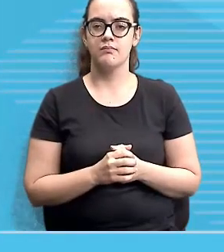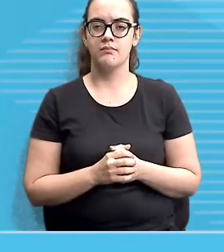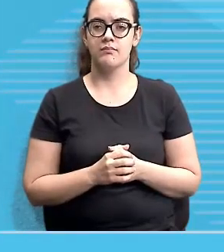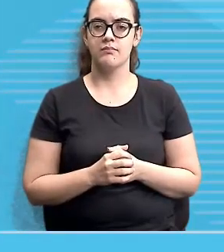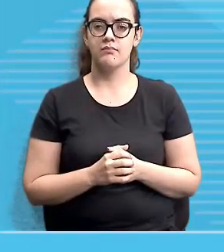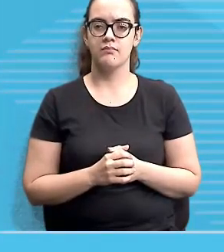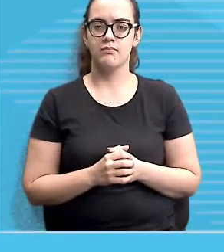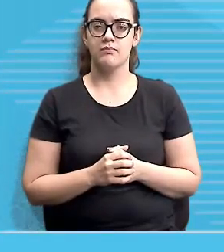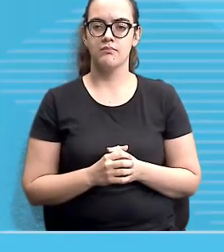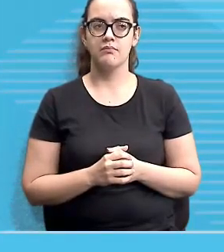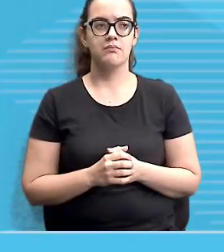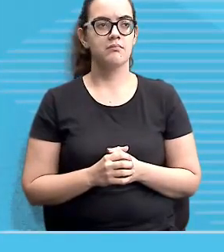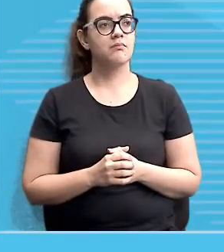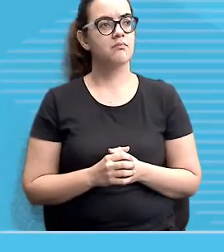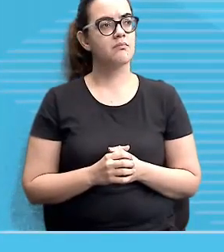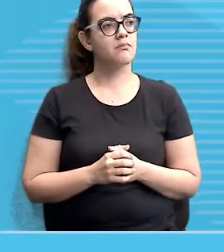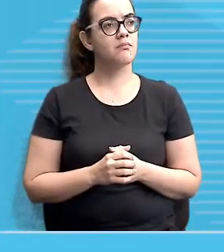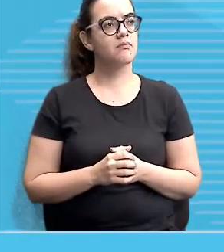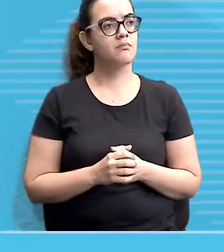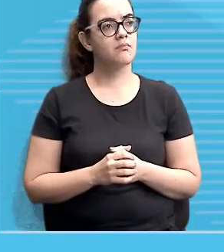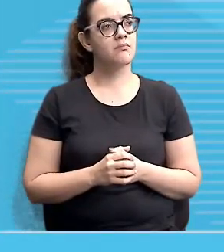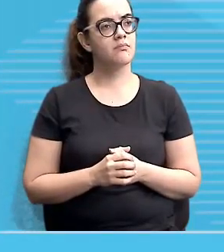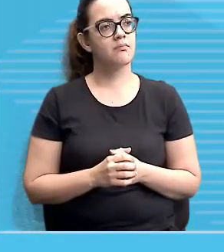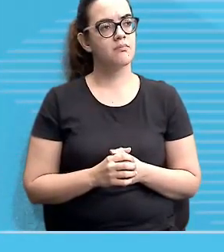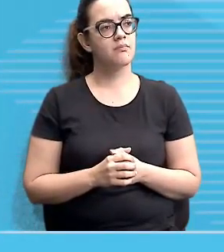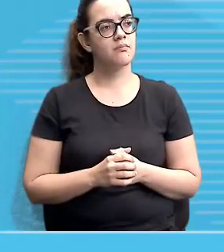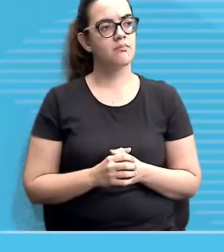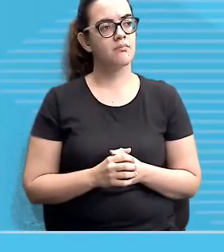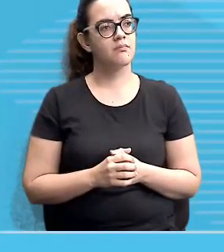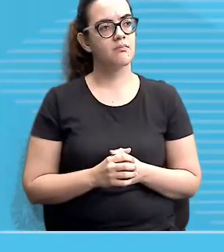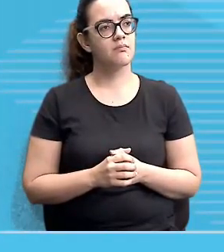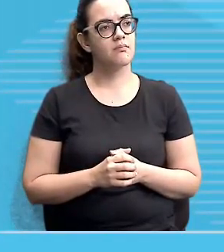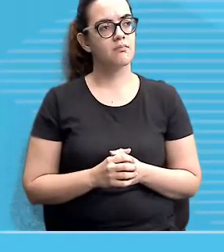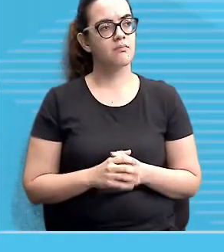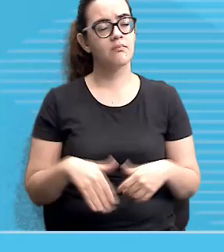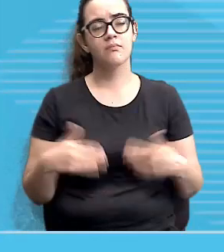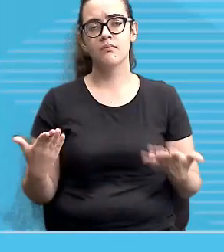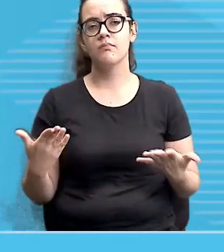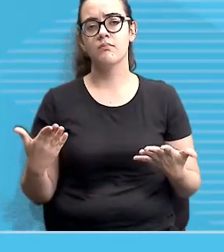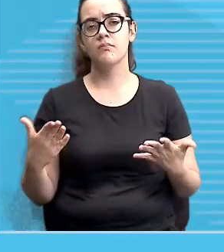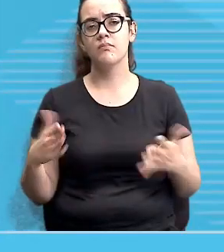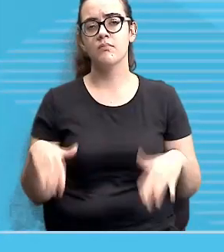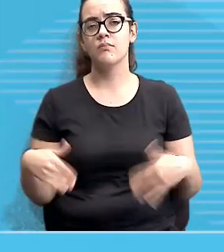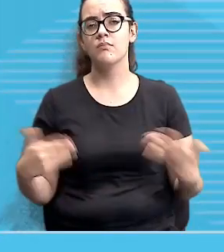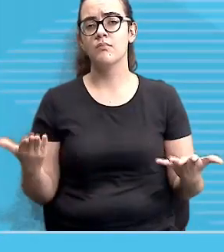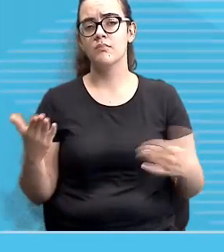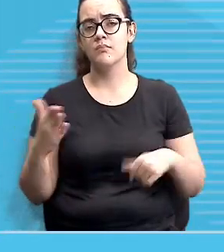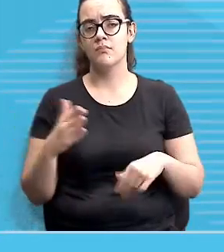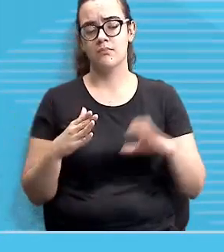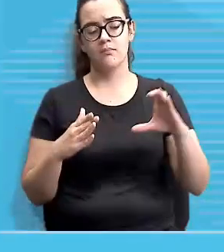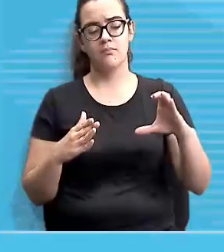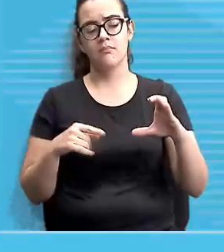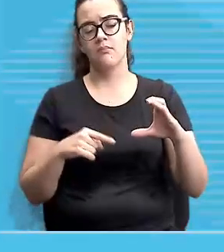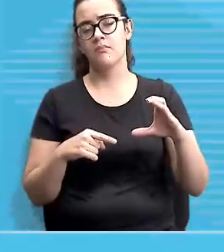Oi e aí medalha de ouro para o material de maior capacidade térmica